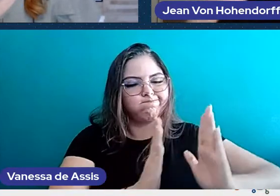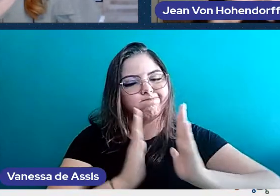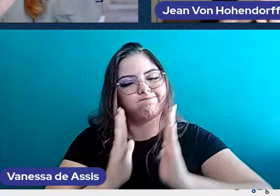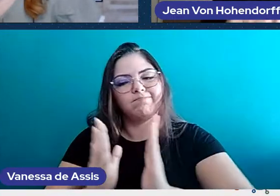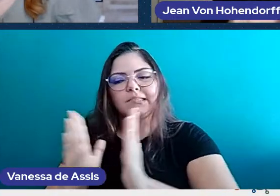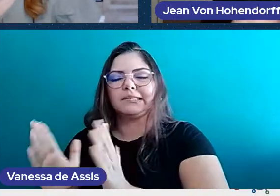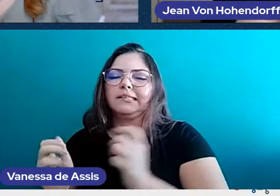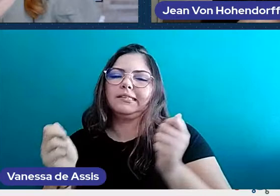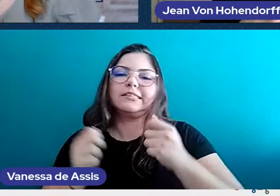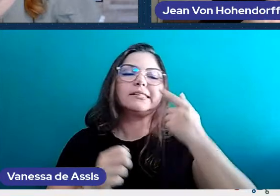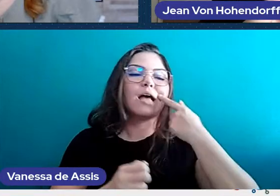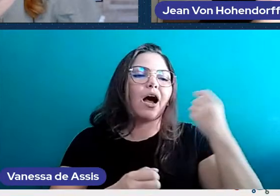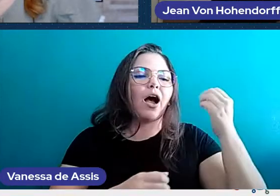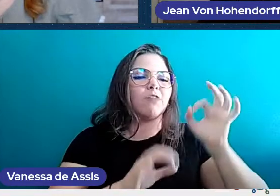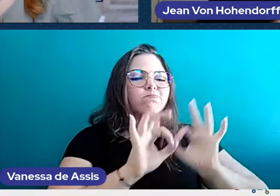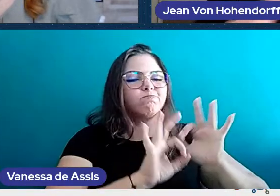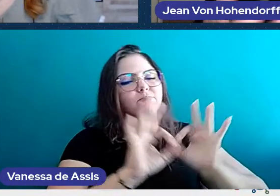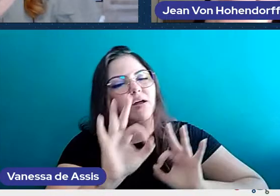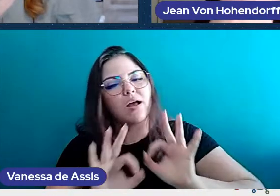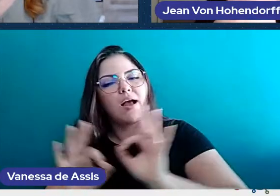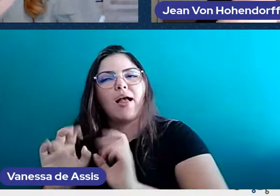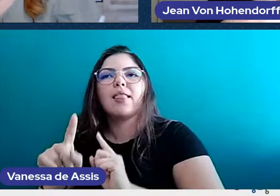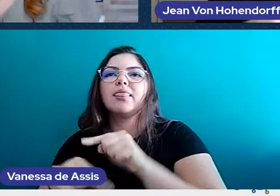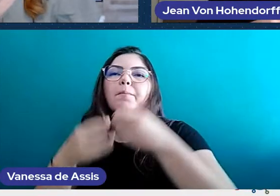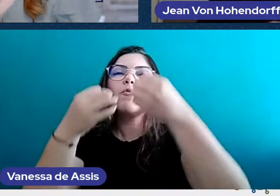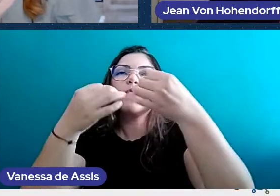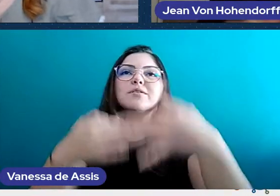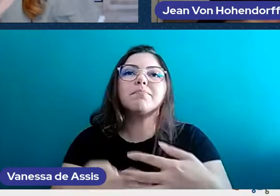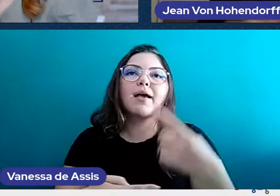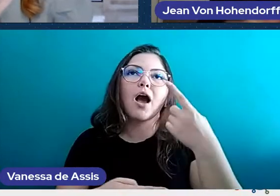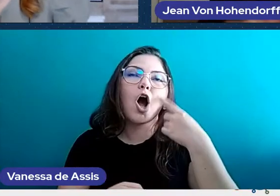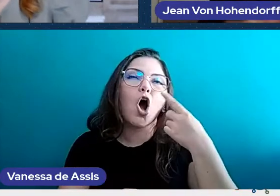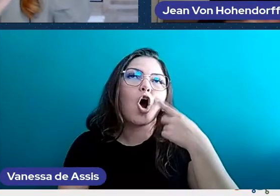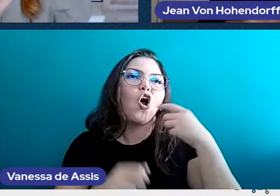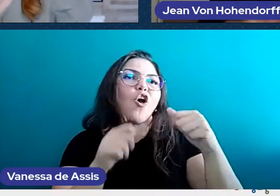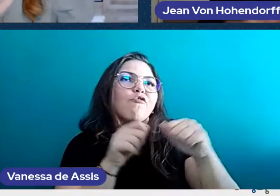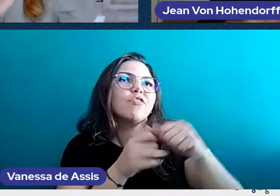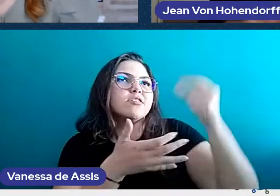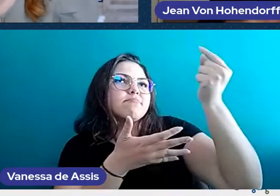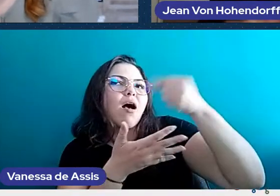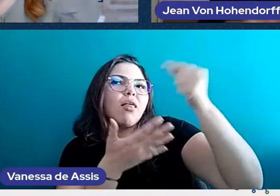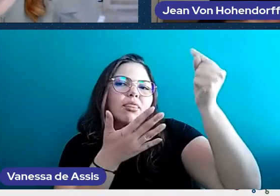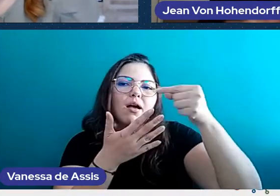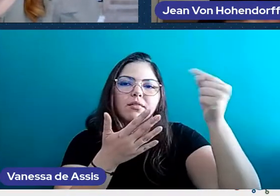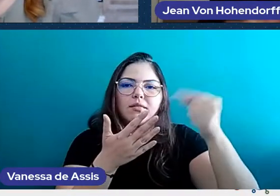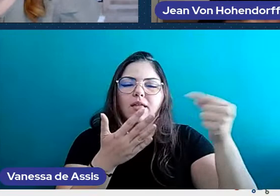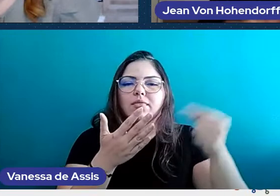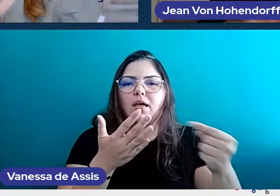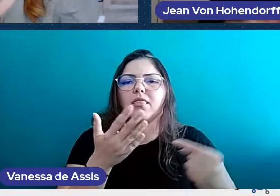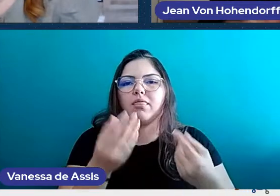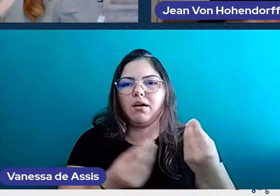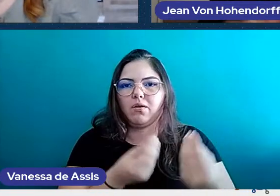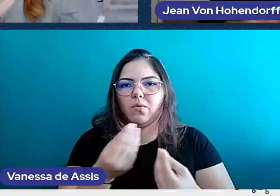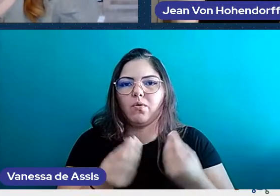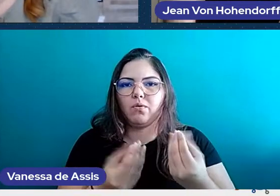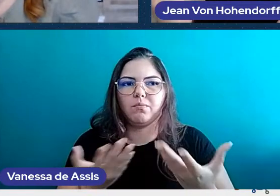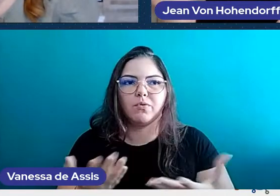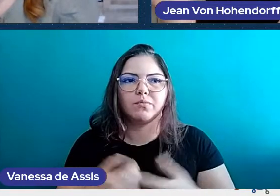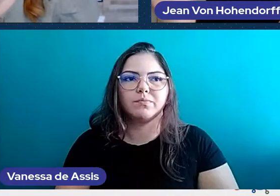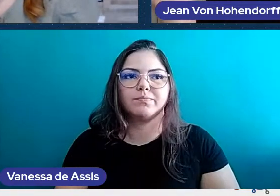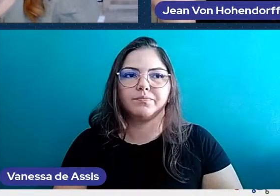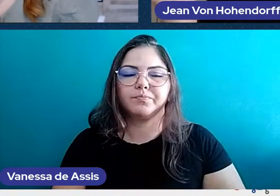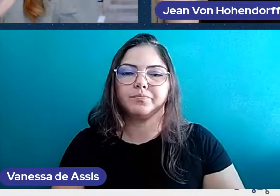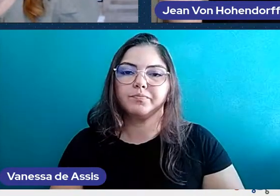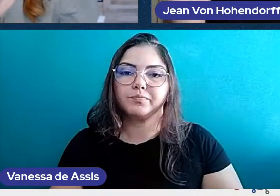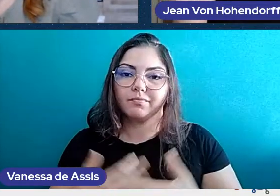diretiva, ela facilita esse diálogo também, na minha opinião. Então, eu te diria, pegando a minha subjetividade também, né, que em